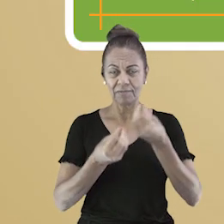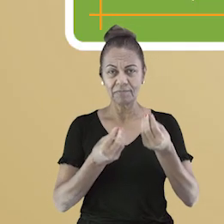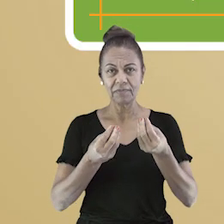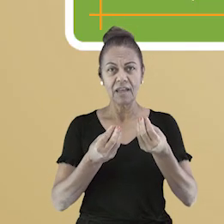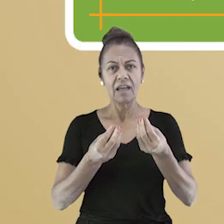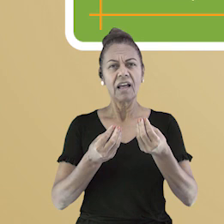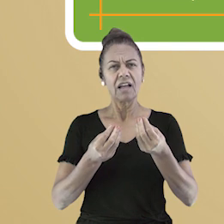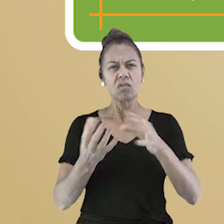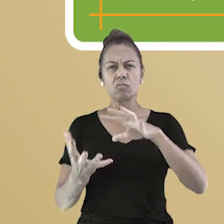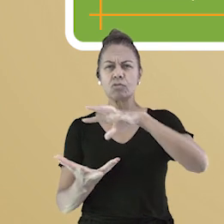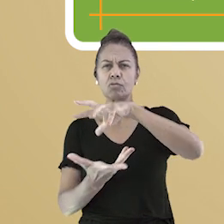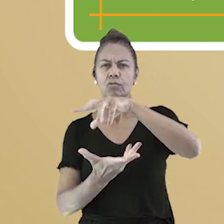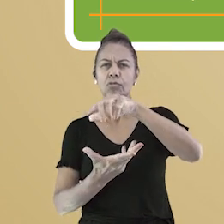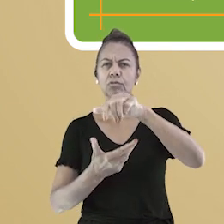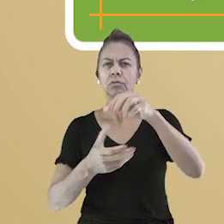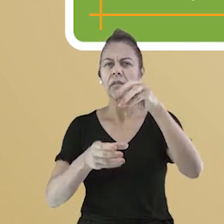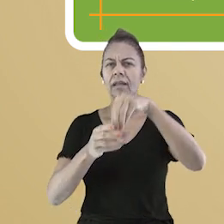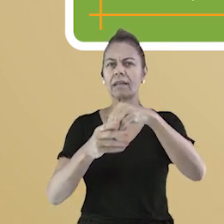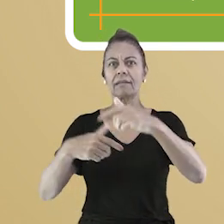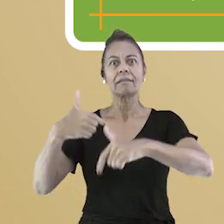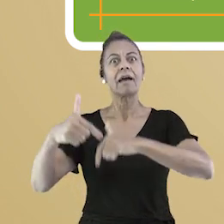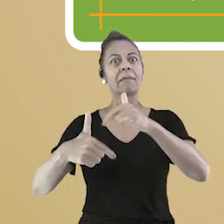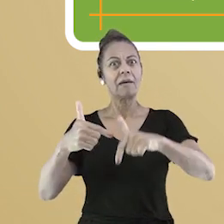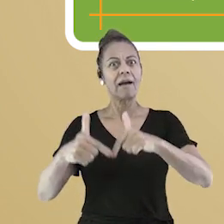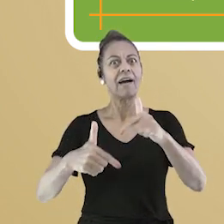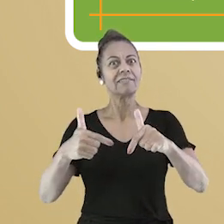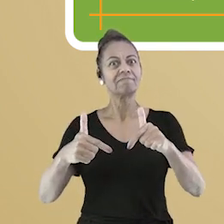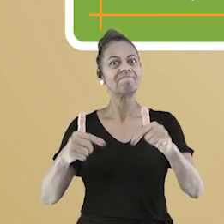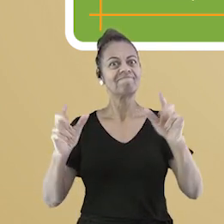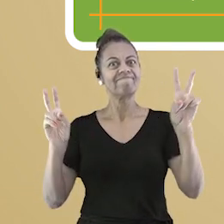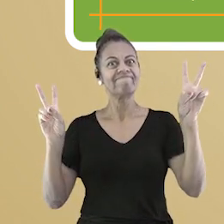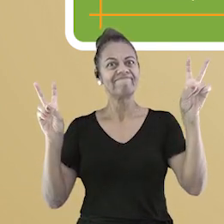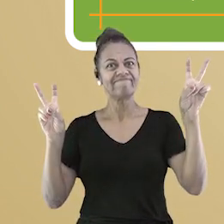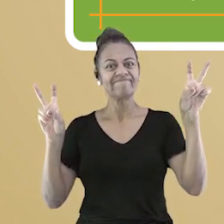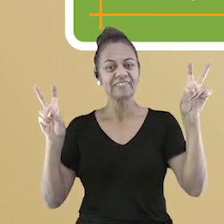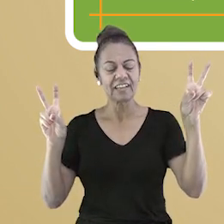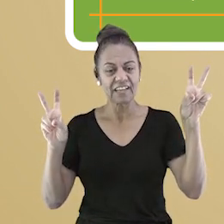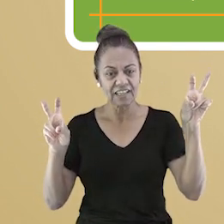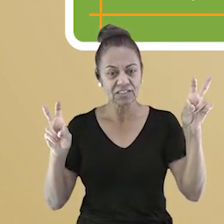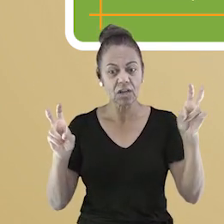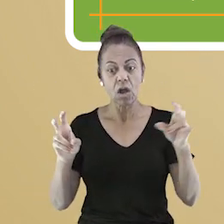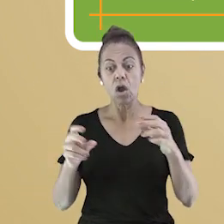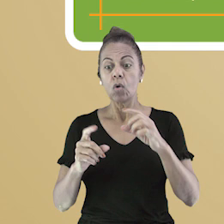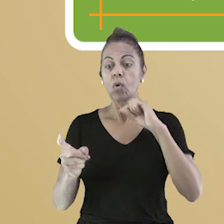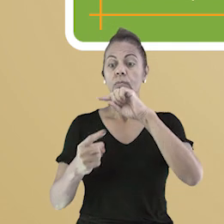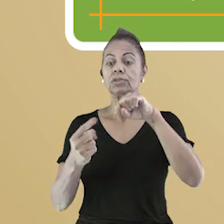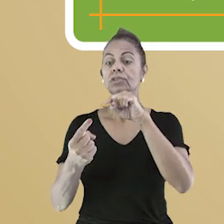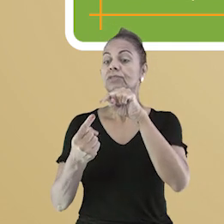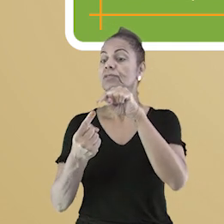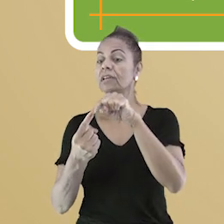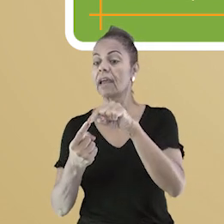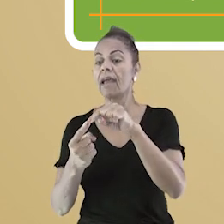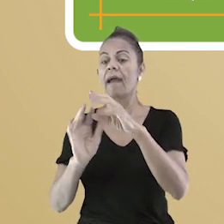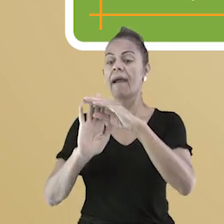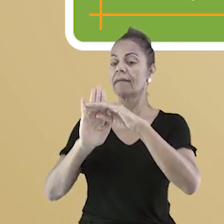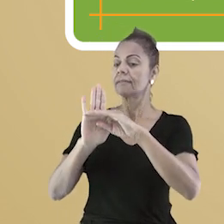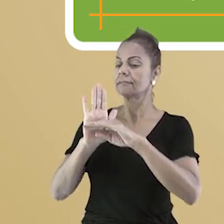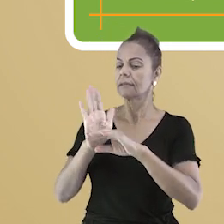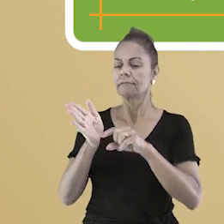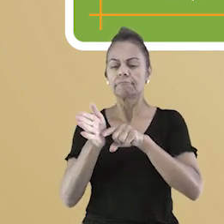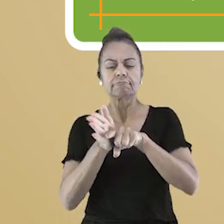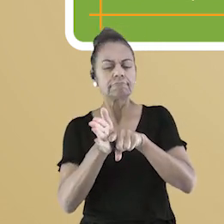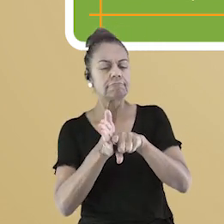é Mundo do Trabalho. O objetivo de aprendizagem é formular questões, diagnosticar e propor